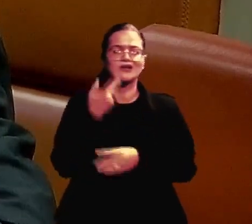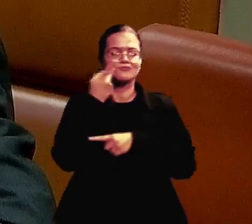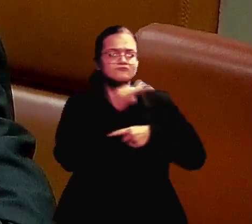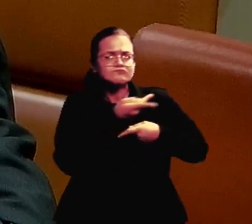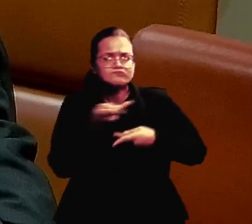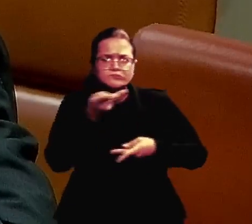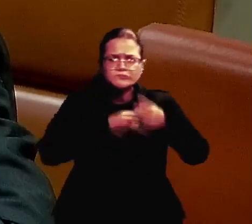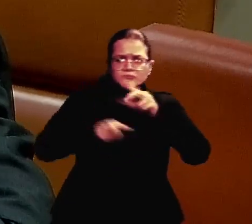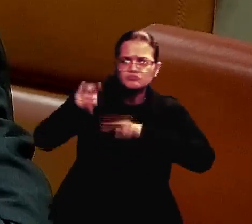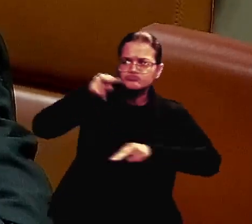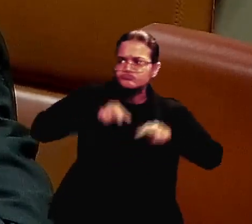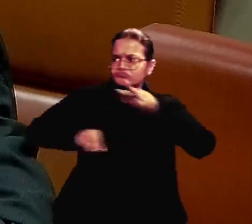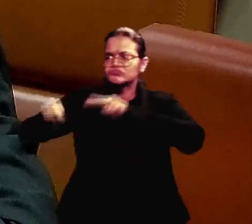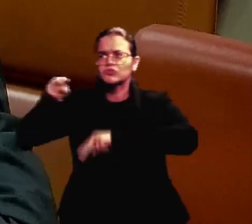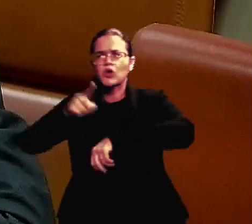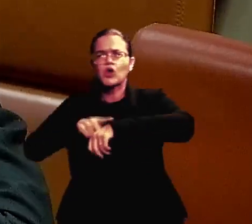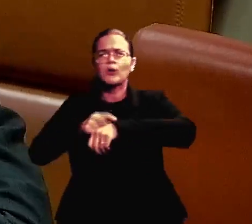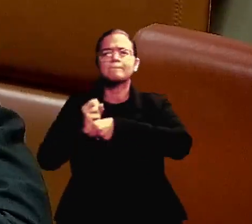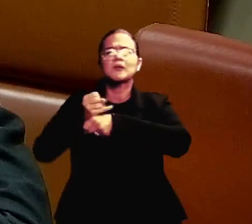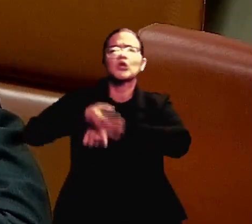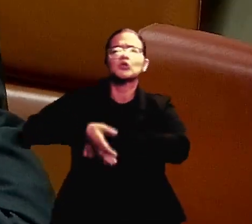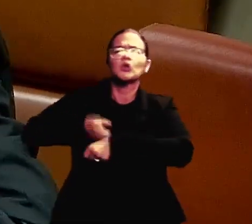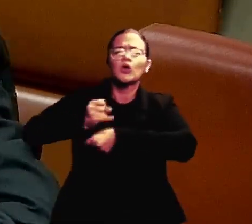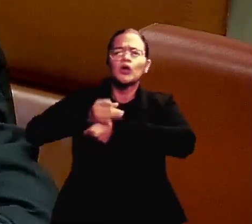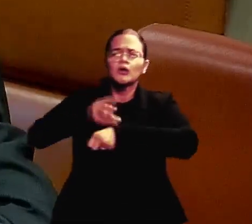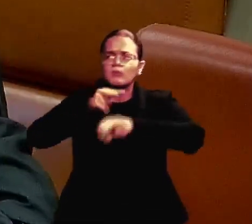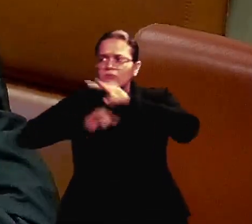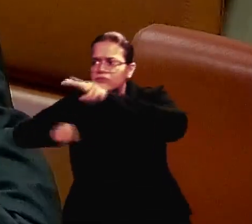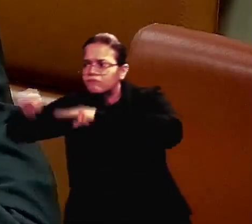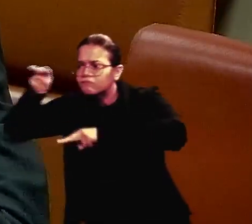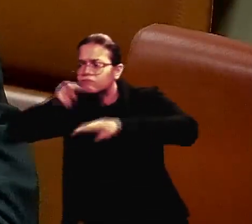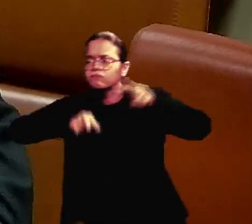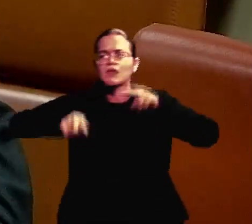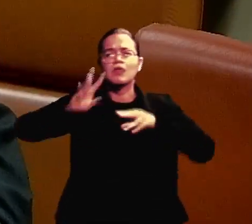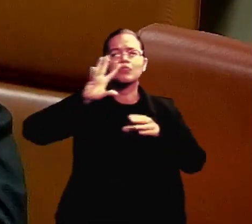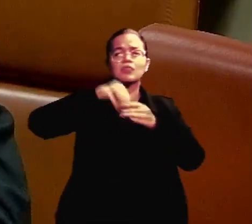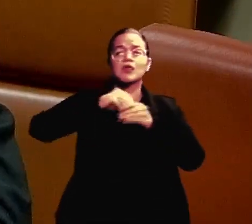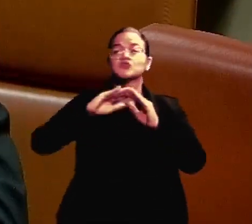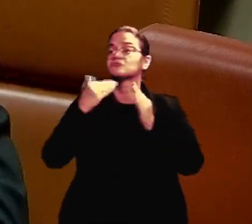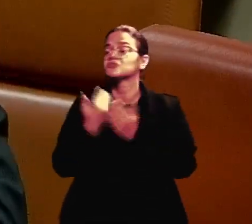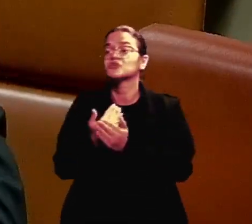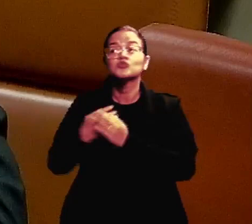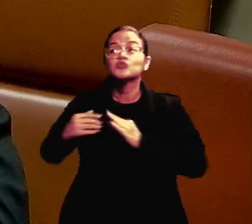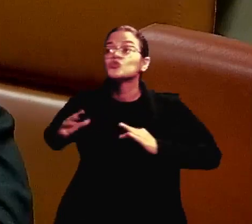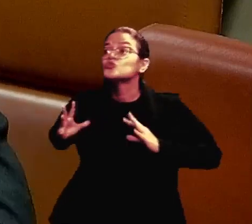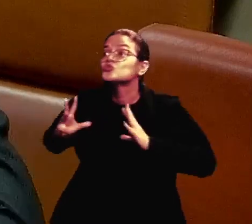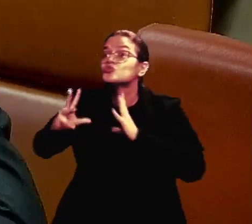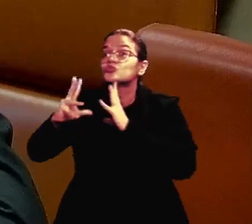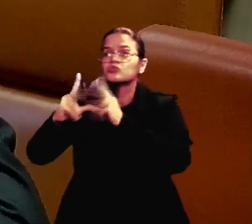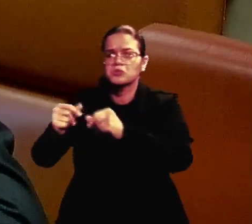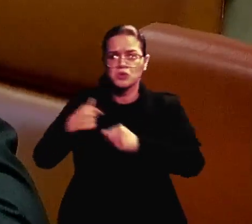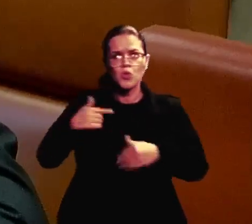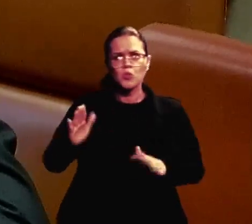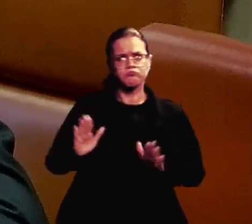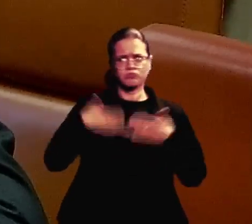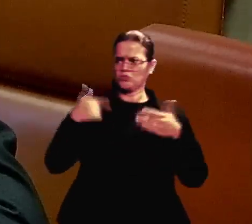fazer uma vistoria lá 2 horas da manhã, na escola. Não teve...